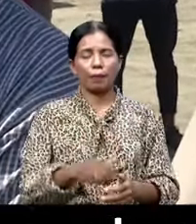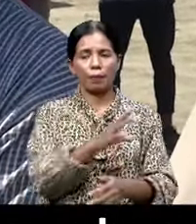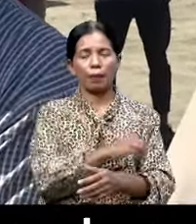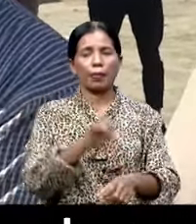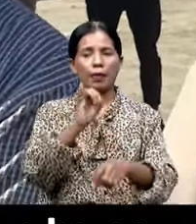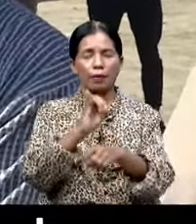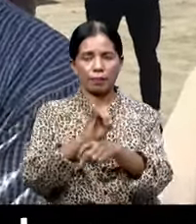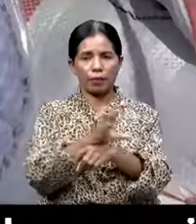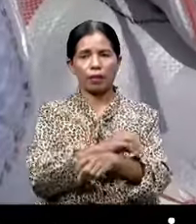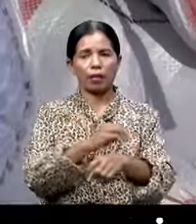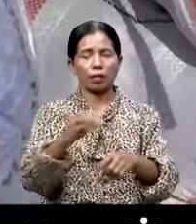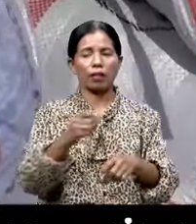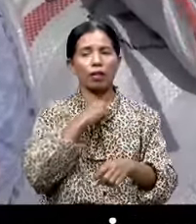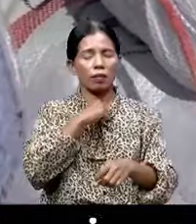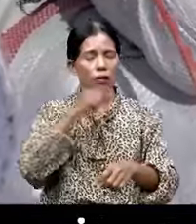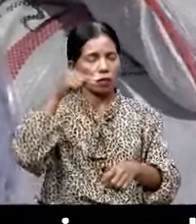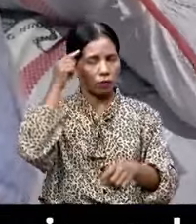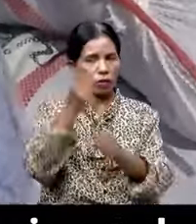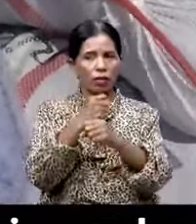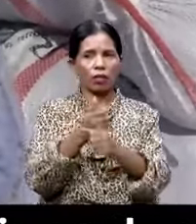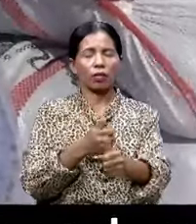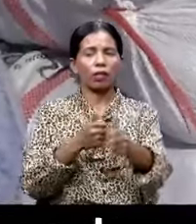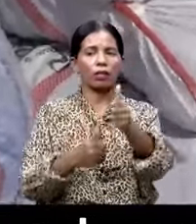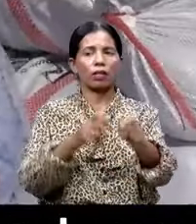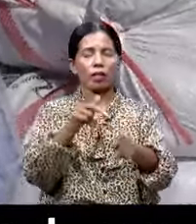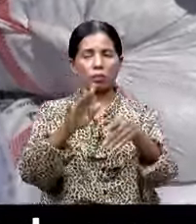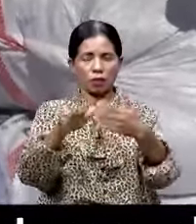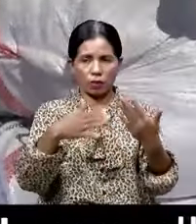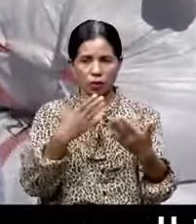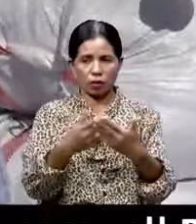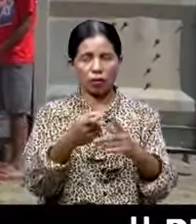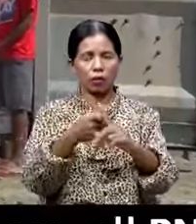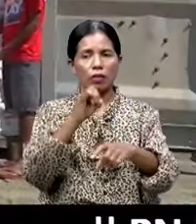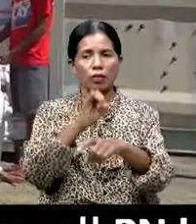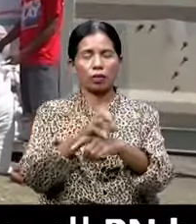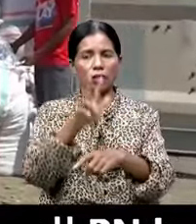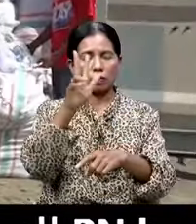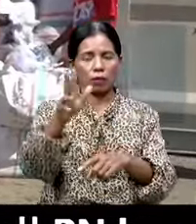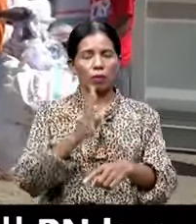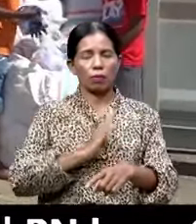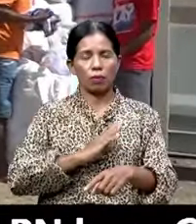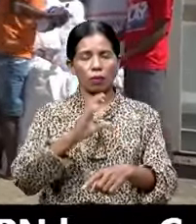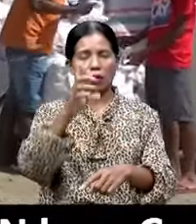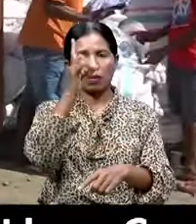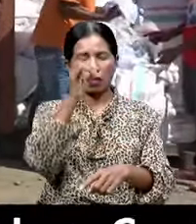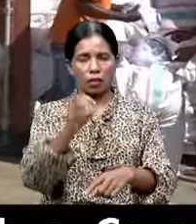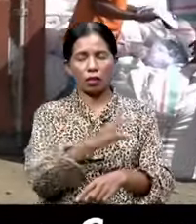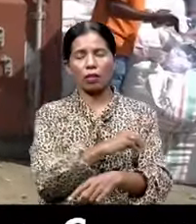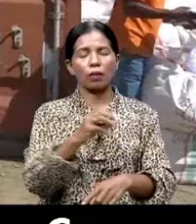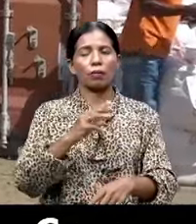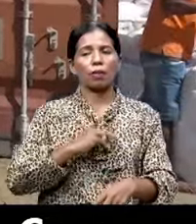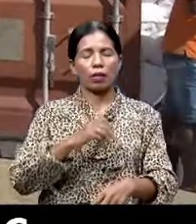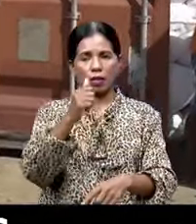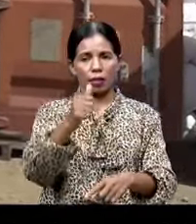camisola hirakne, parte governo produz dir calculação Sarani Sira, hu si di seze tolu ba ukau di linomaliana.